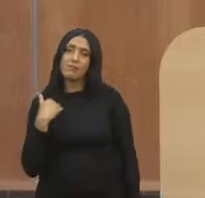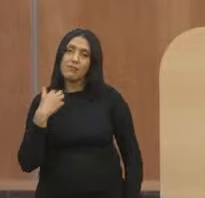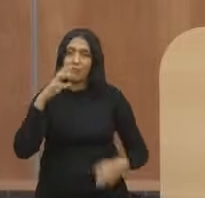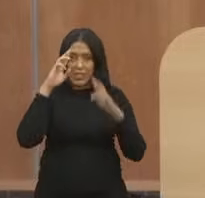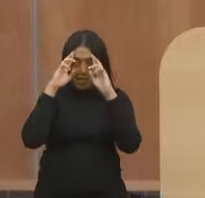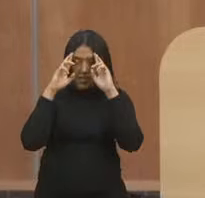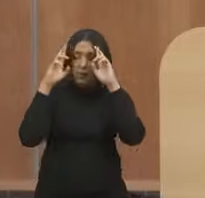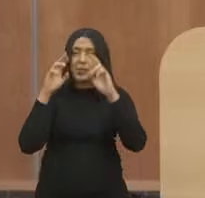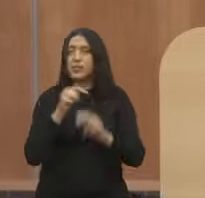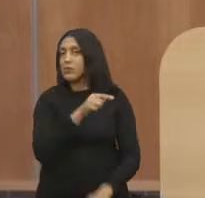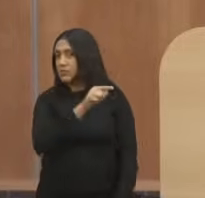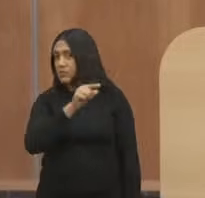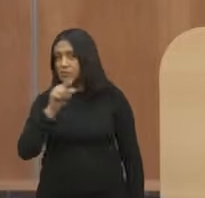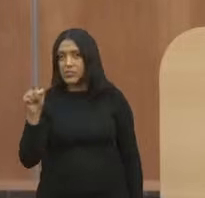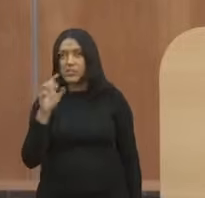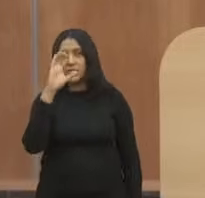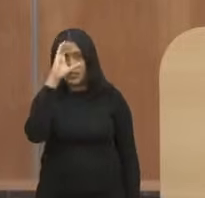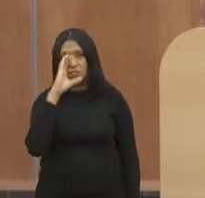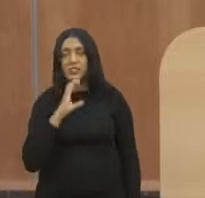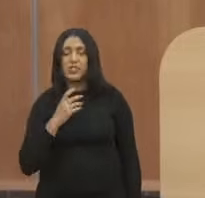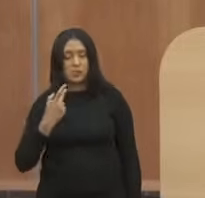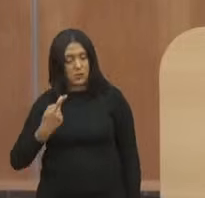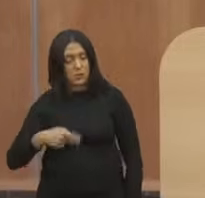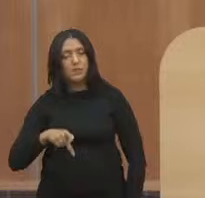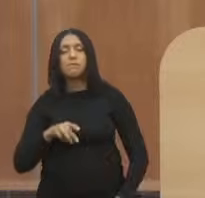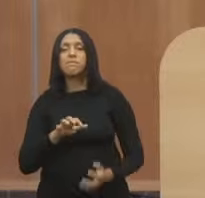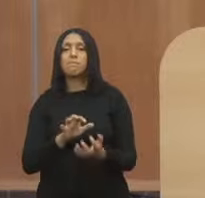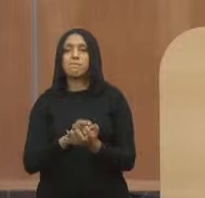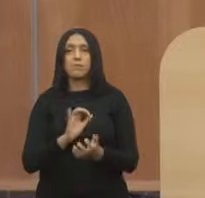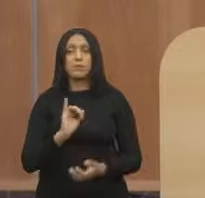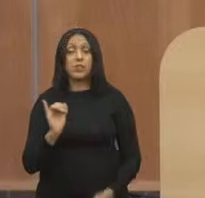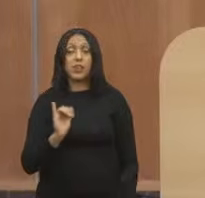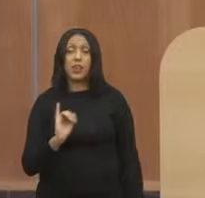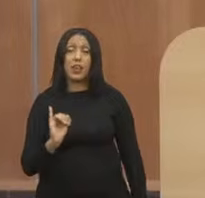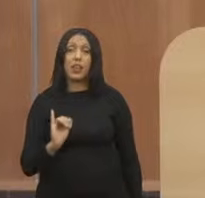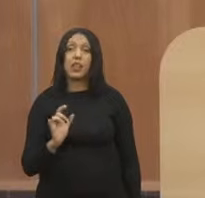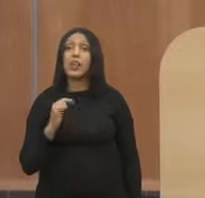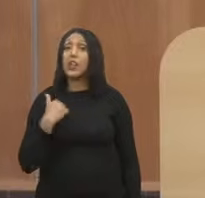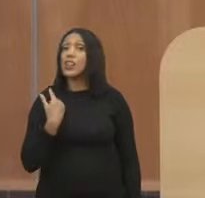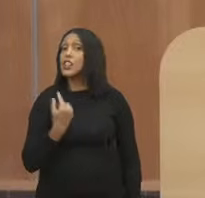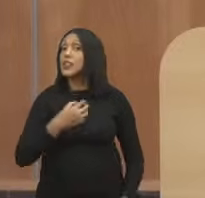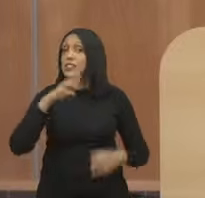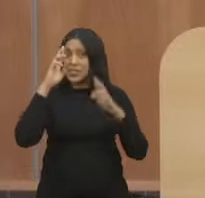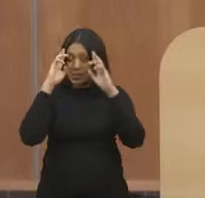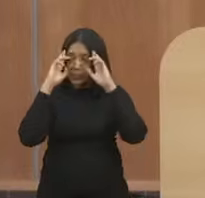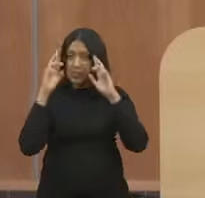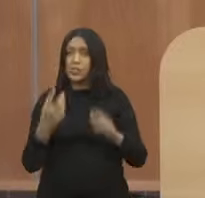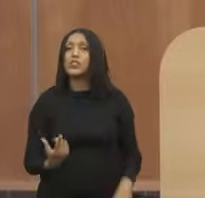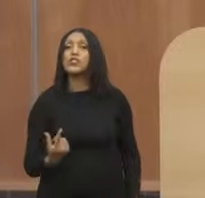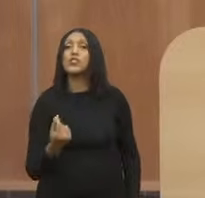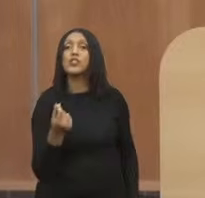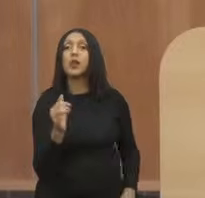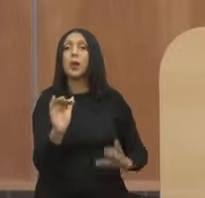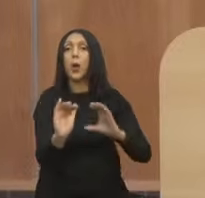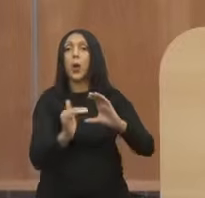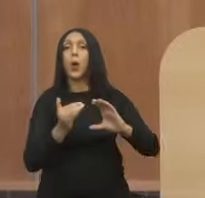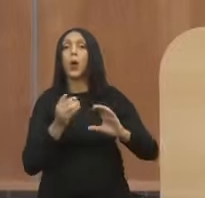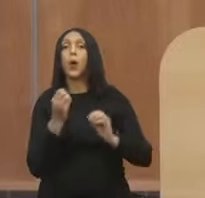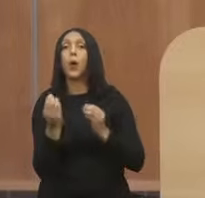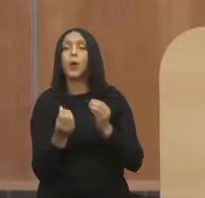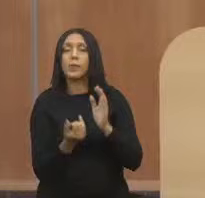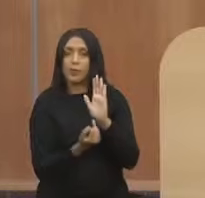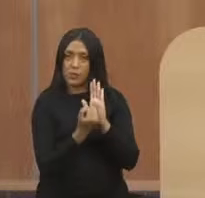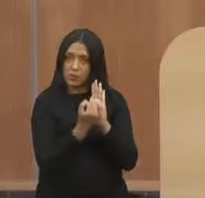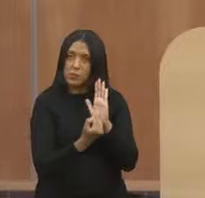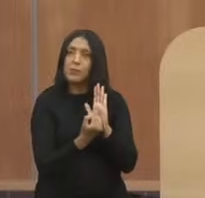cidade. Nós respeitamos o dinheiro que cada um de vocês paga o imposto e tem que ser revertido e transformado em melhorias na nossa cidade. E é